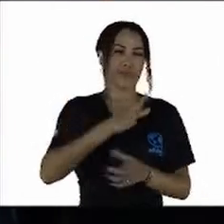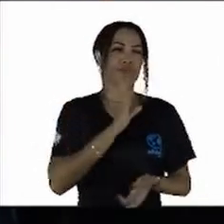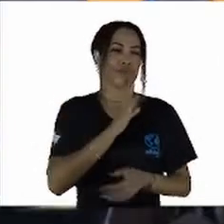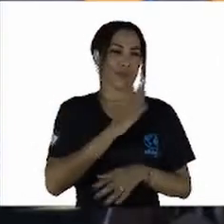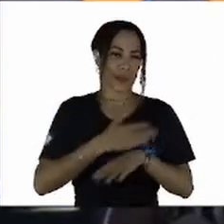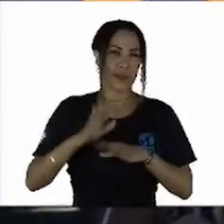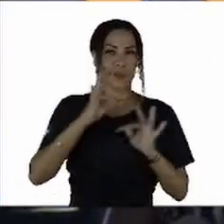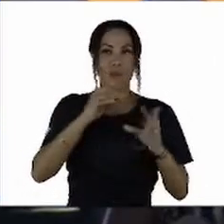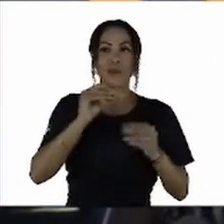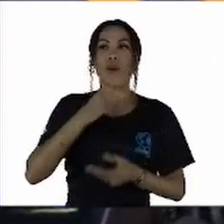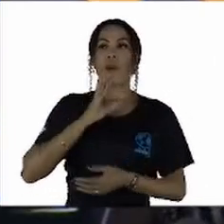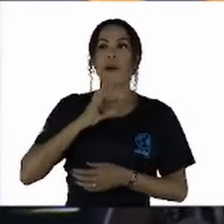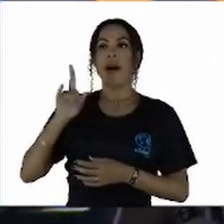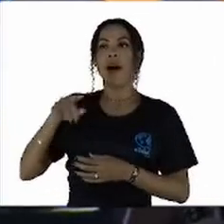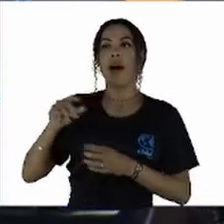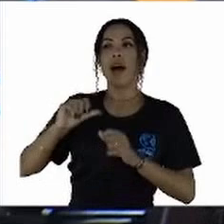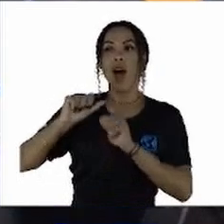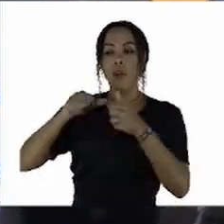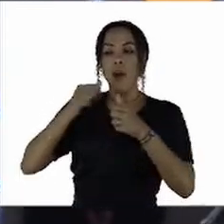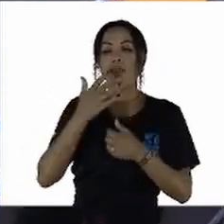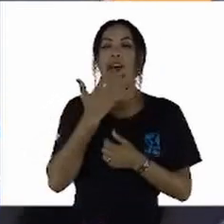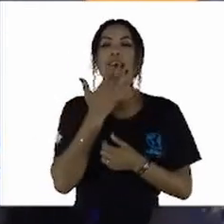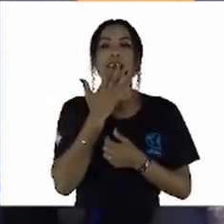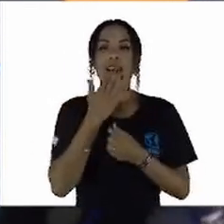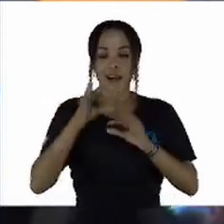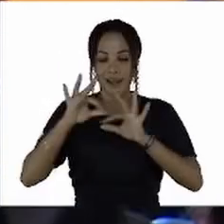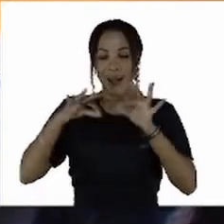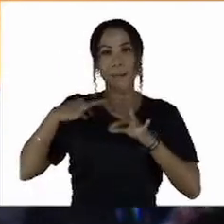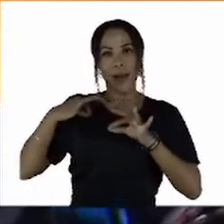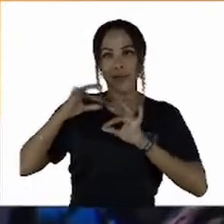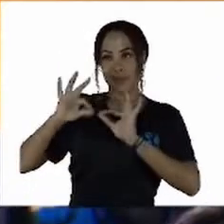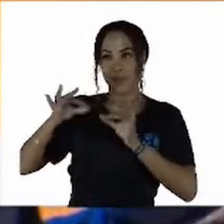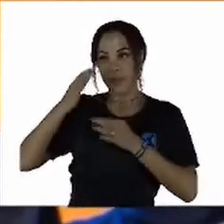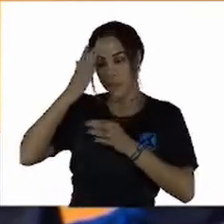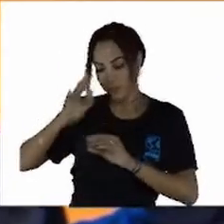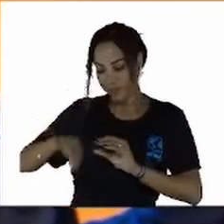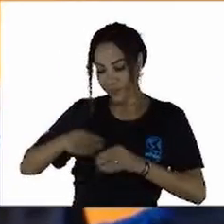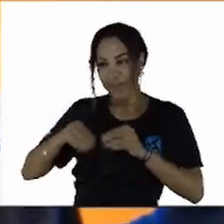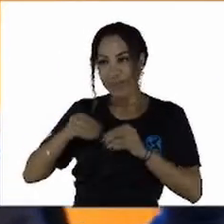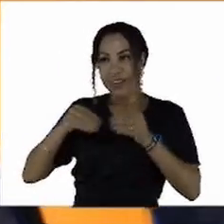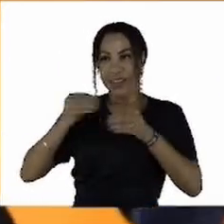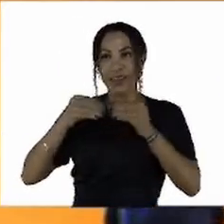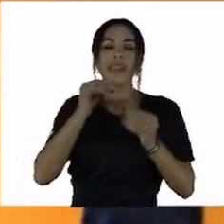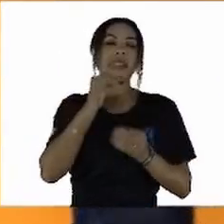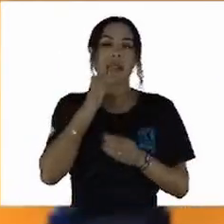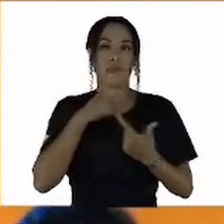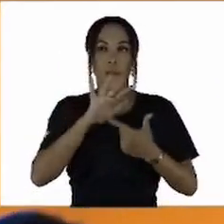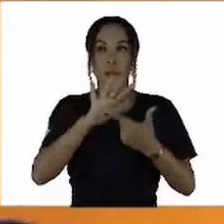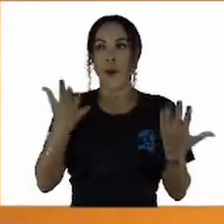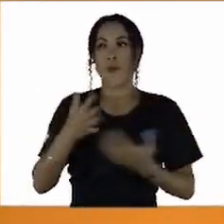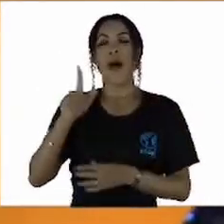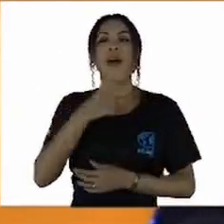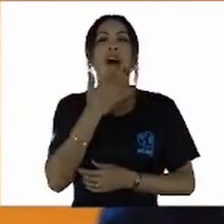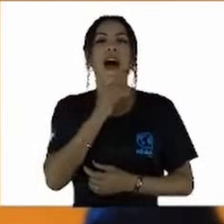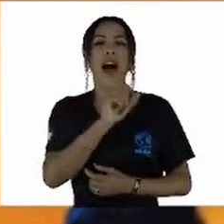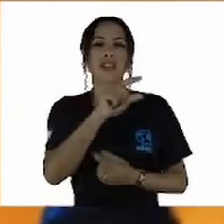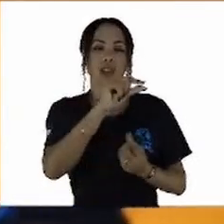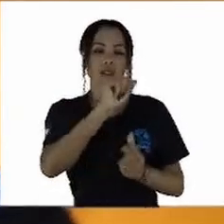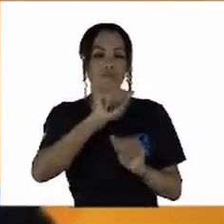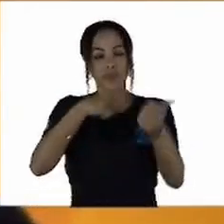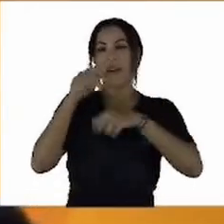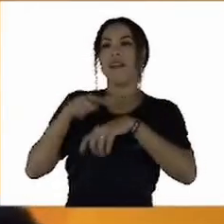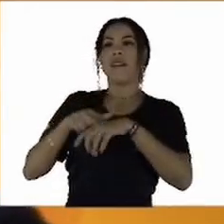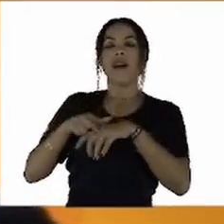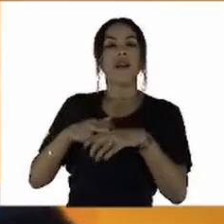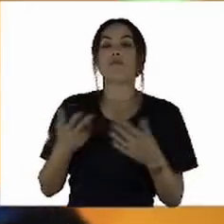sabe o truque, todo mundo já viu na vida, de mudar a cor do lenço. Todo mundo já viu que o cara pega o lenço e vai mudar de cor. Por exemplo, ele pega o azul e fala que vai virar